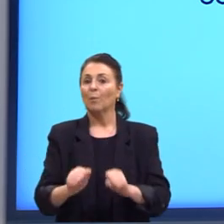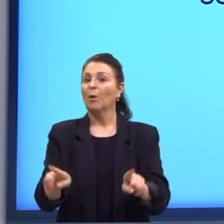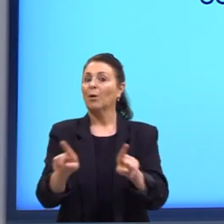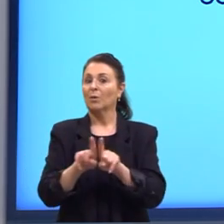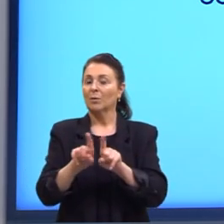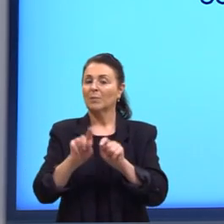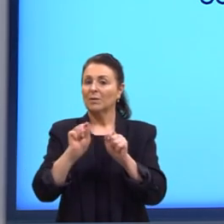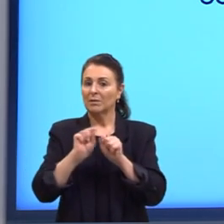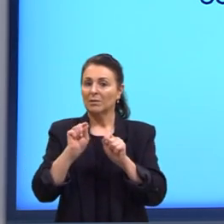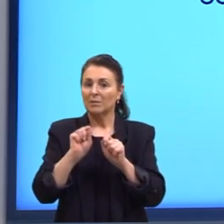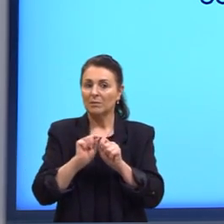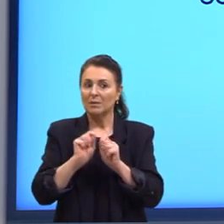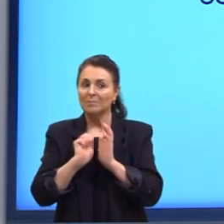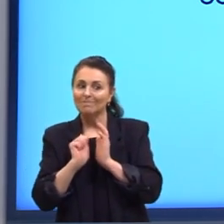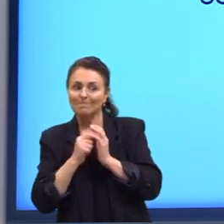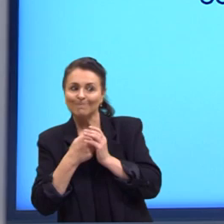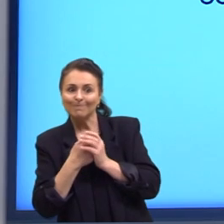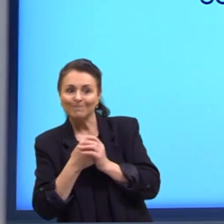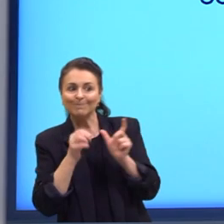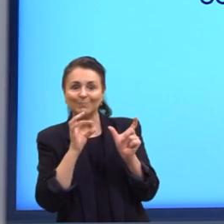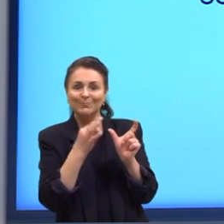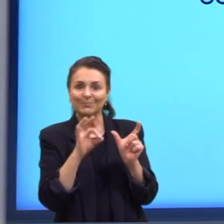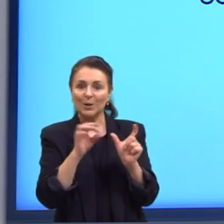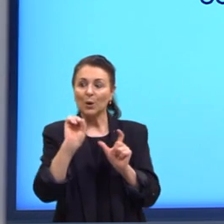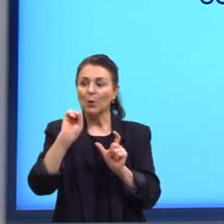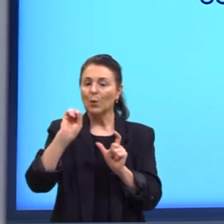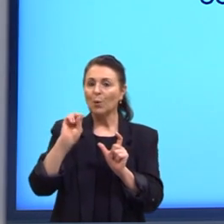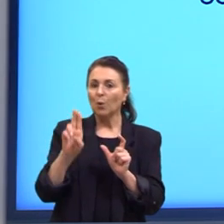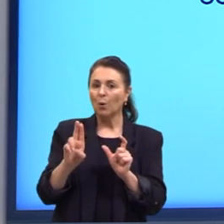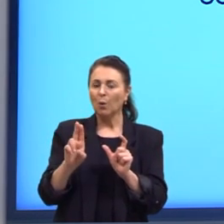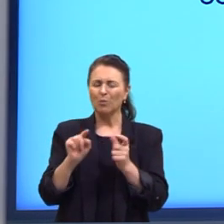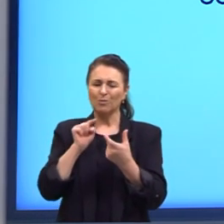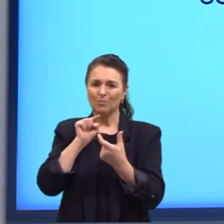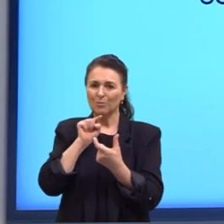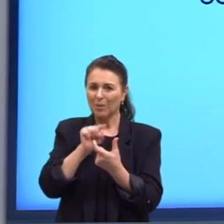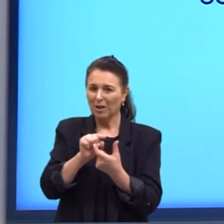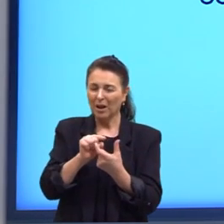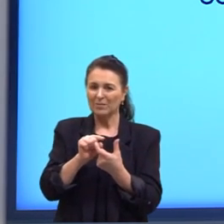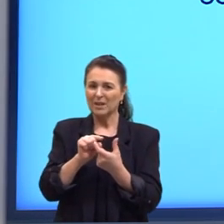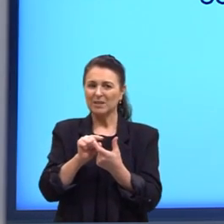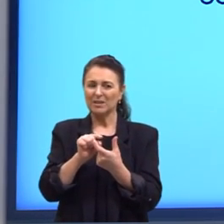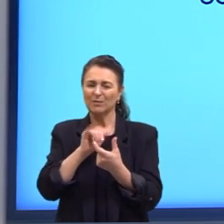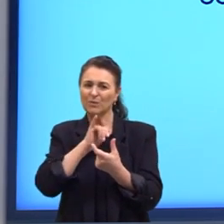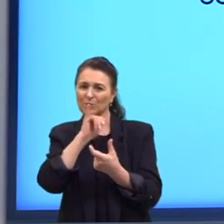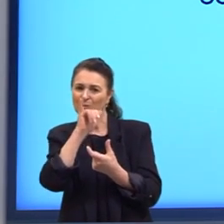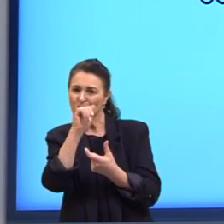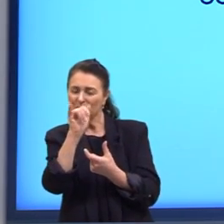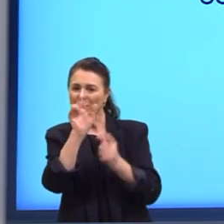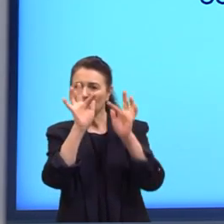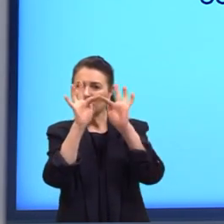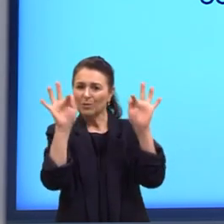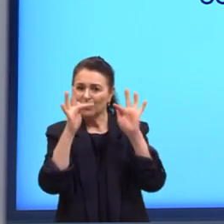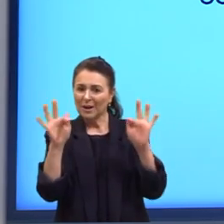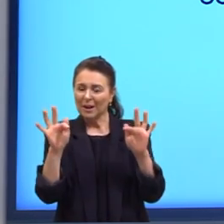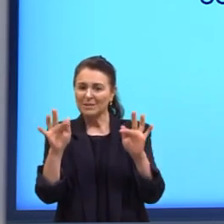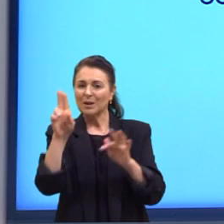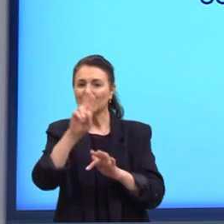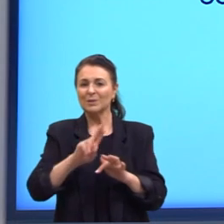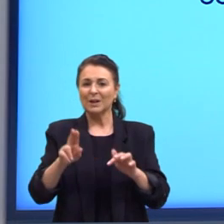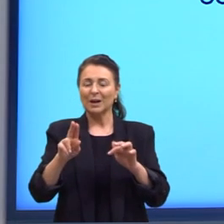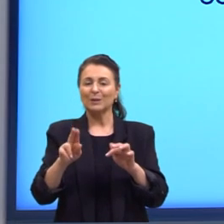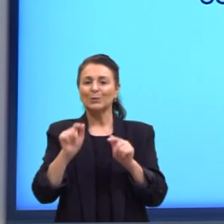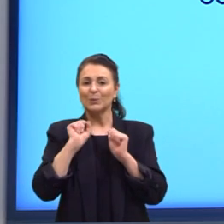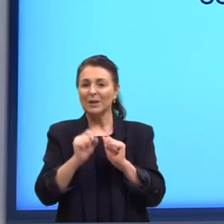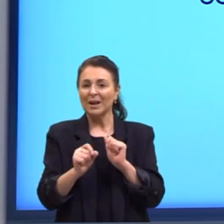ainda realizar uma missão de orações ou termos ditos em um período ou frase por meio das figuras de linguagem